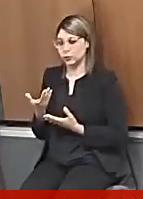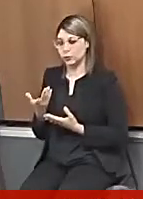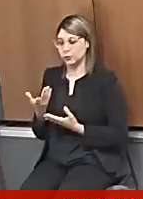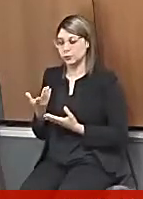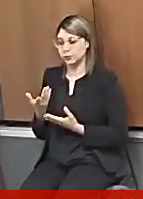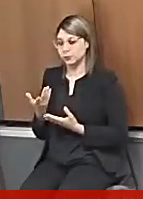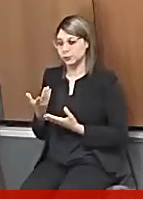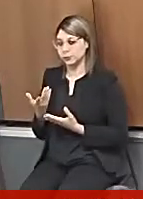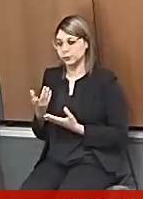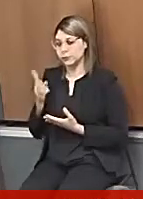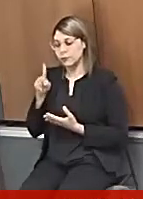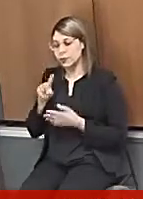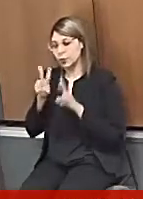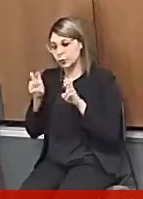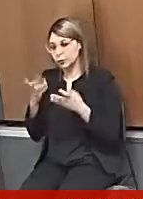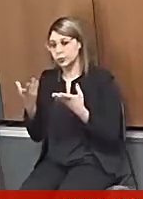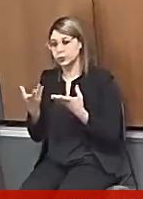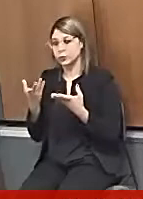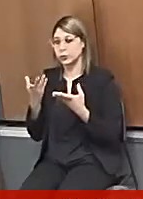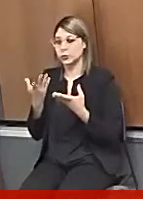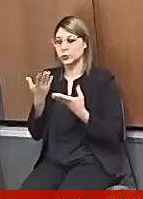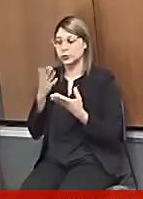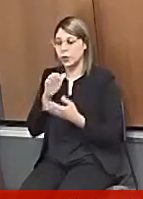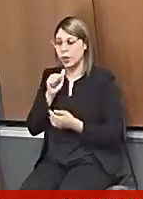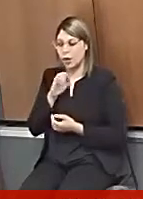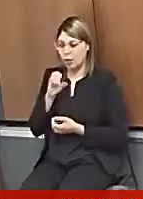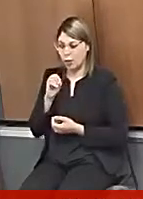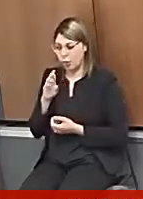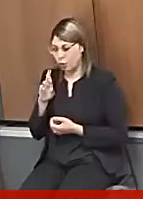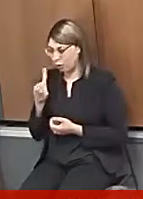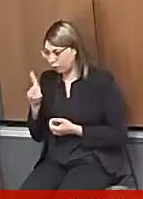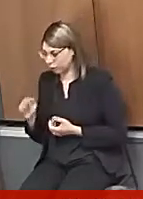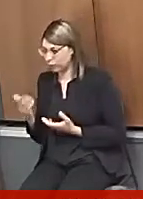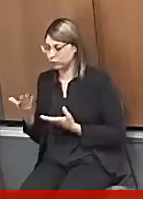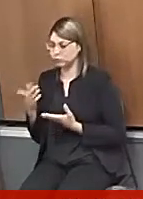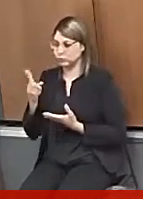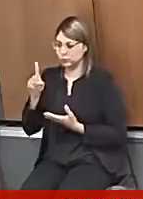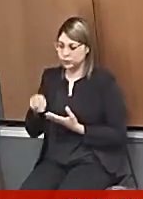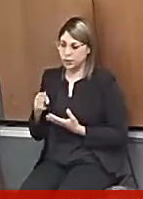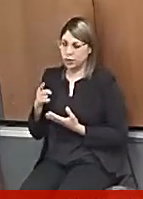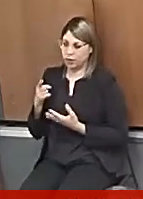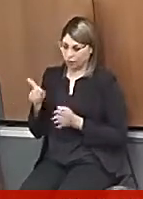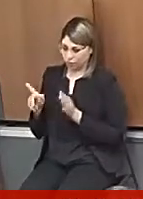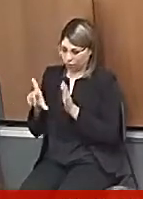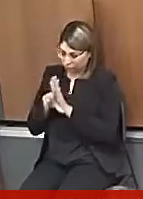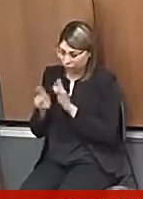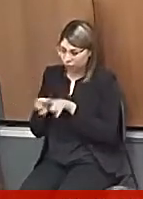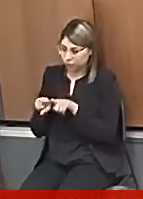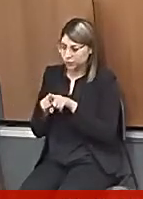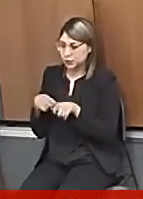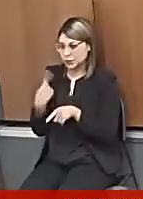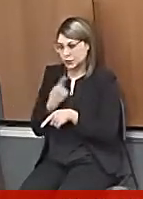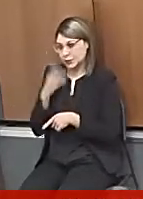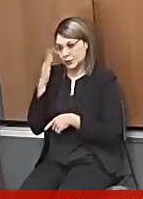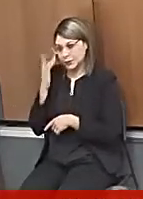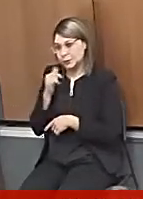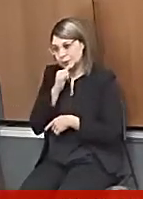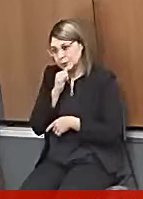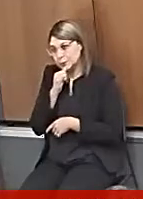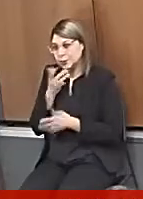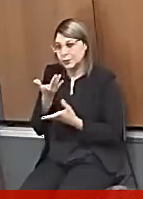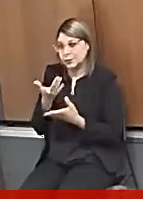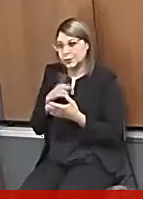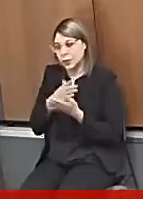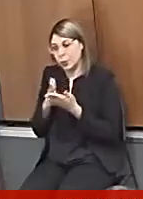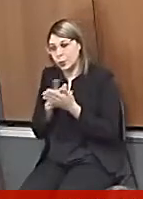né das questões da do acórdão da própria lei que a gente sabe que infelizmente tem algumas coisas que